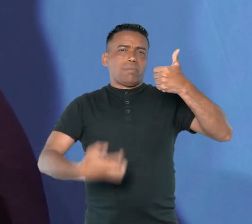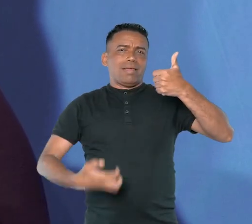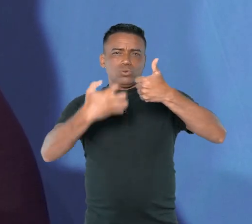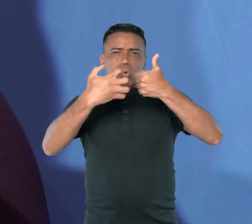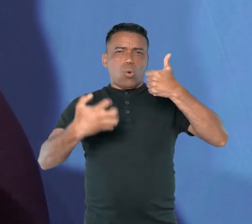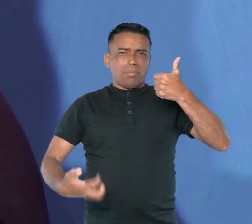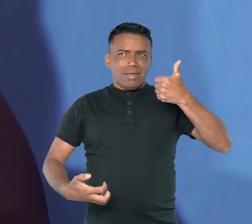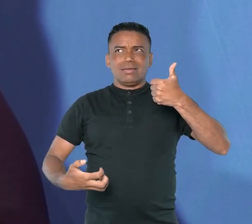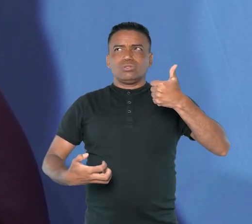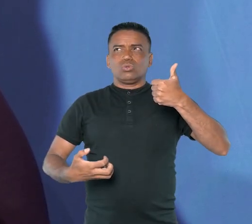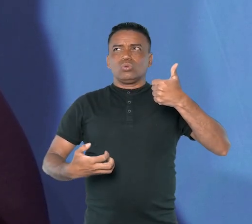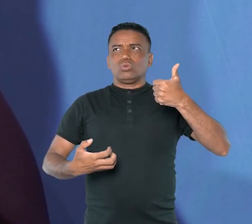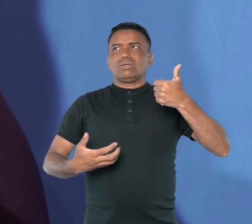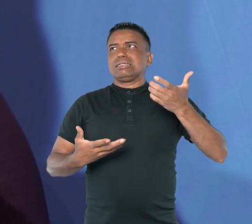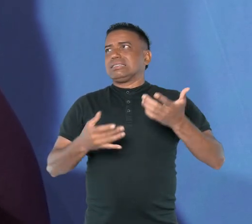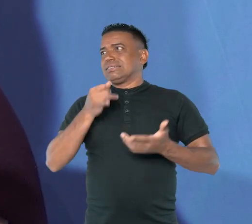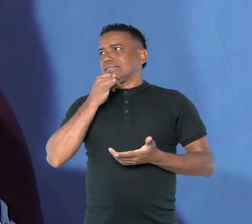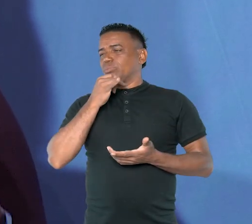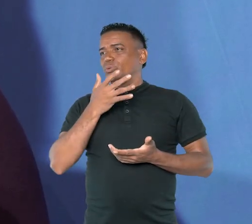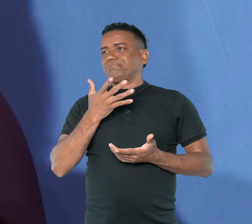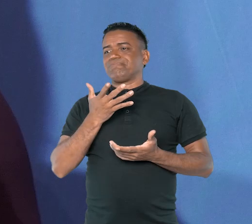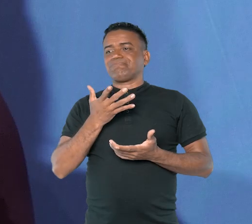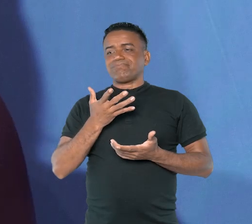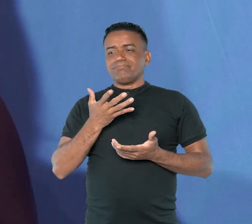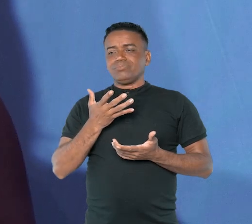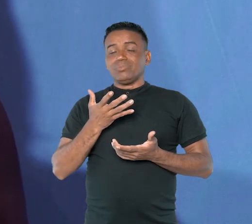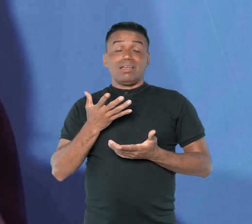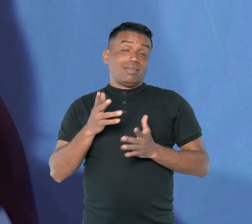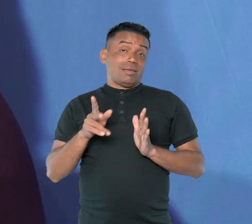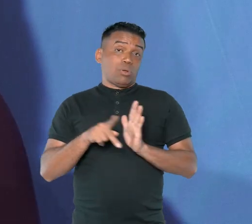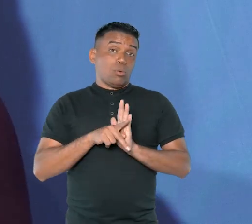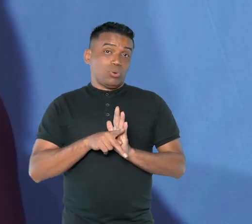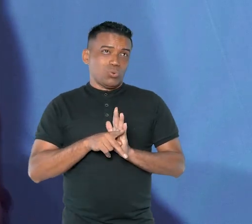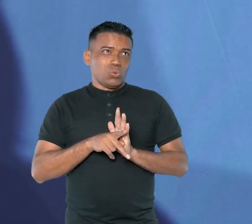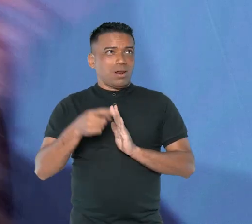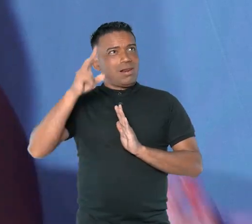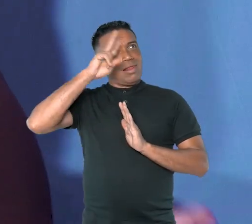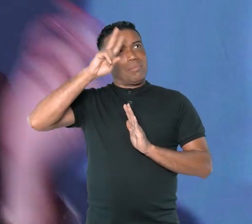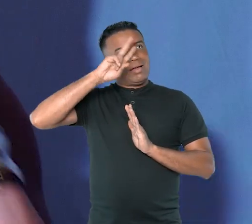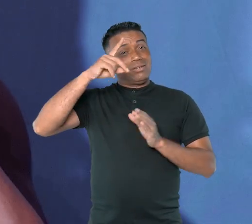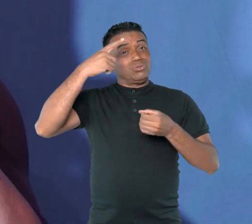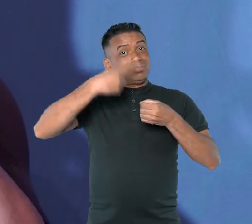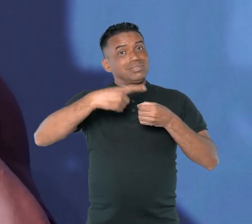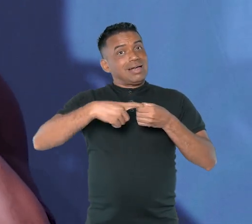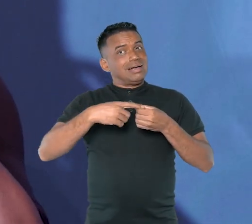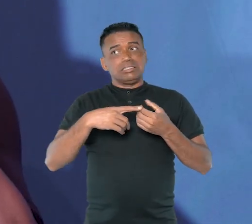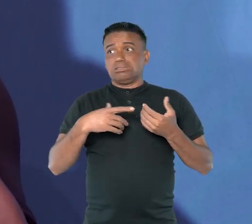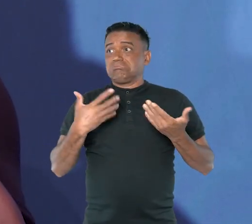eu estou ali, na verdade, me reportando a uma cidade que não tem tempo para mim,